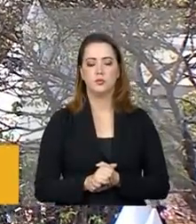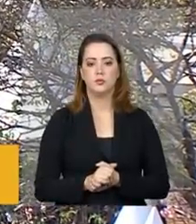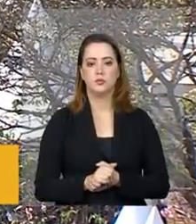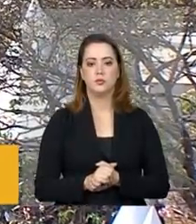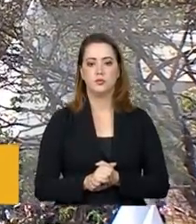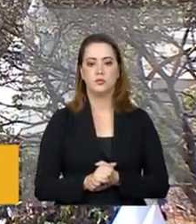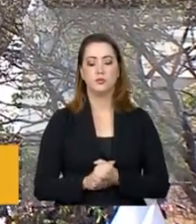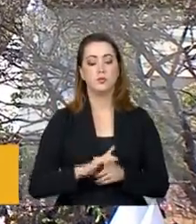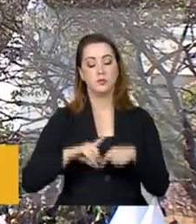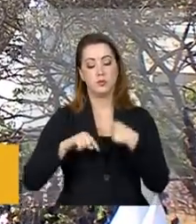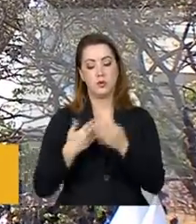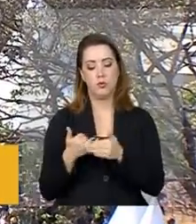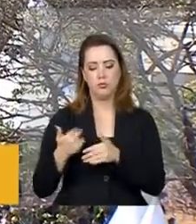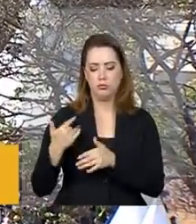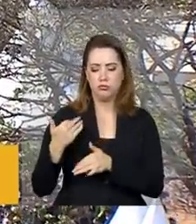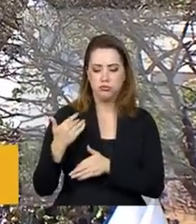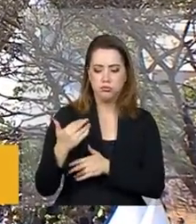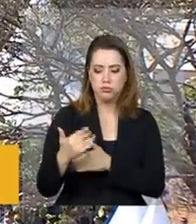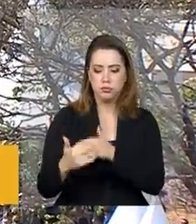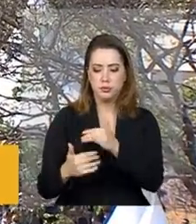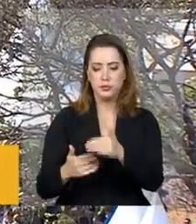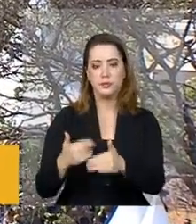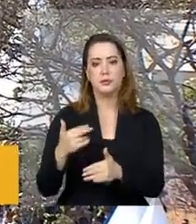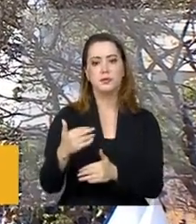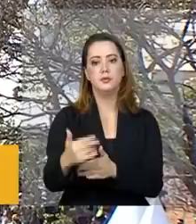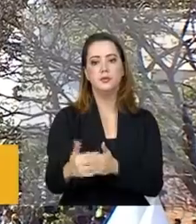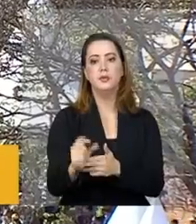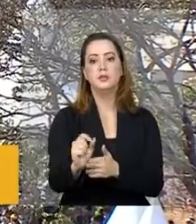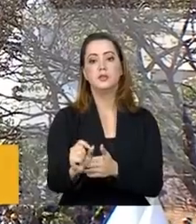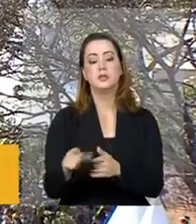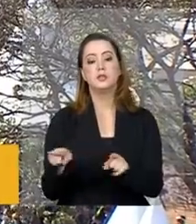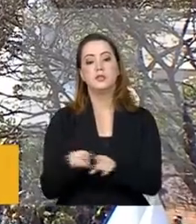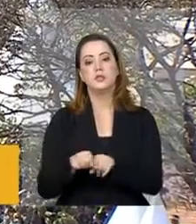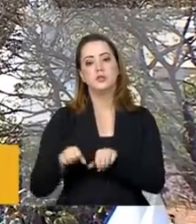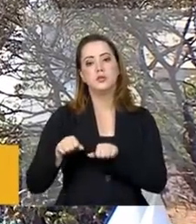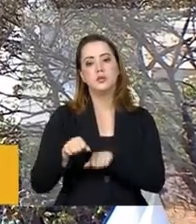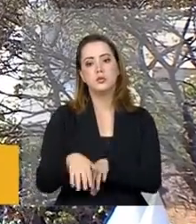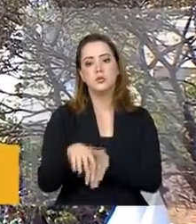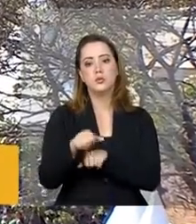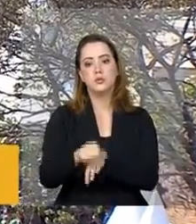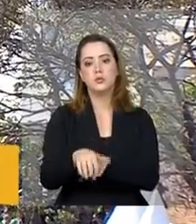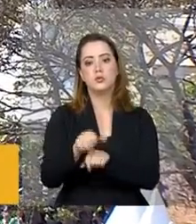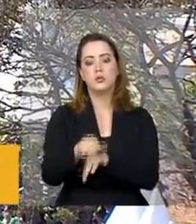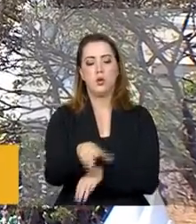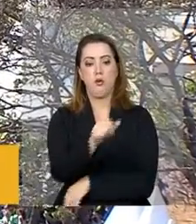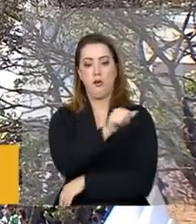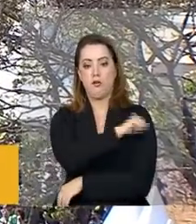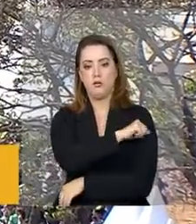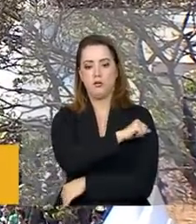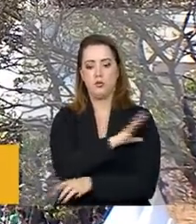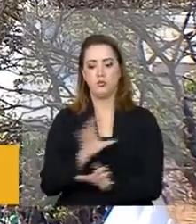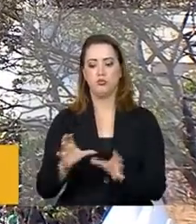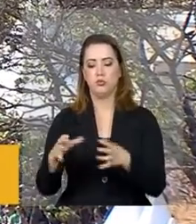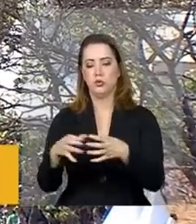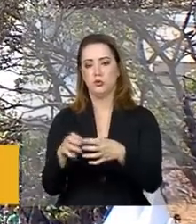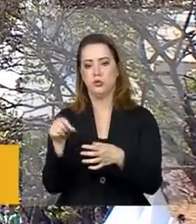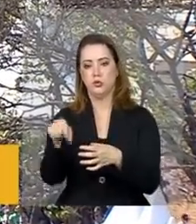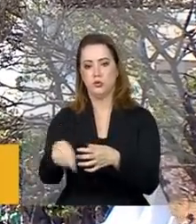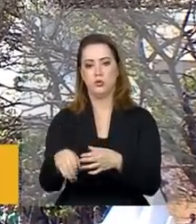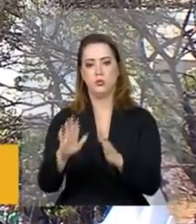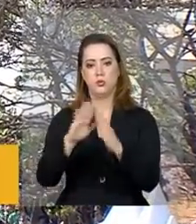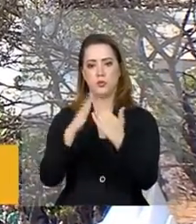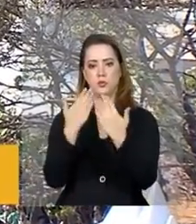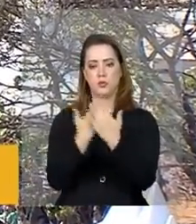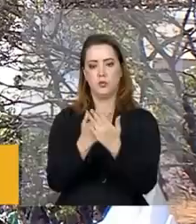E na sequência vem uma companhia, né? Uma companhia de aspirantes da Escola Naval, que é a instituição